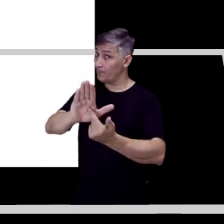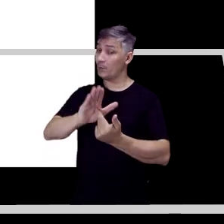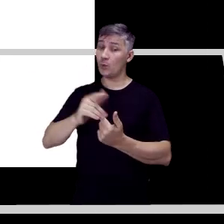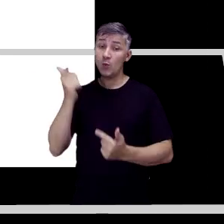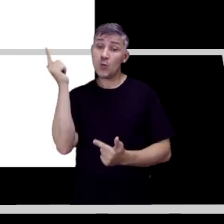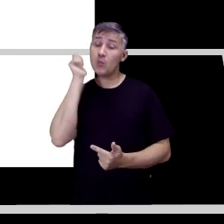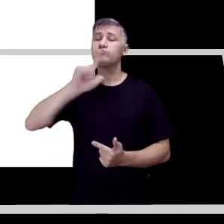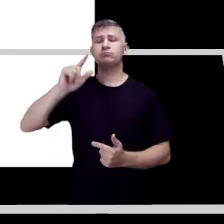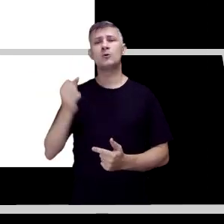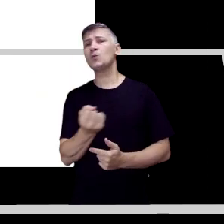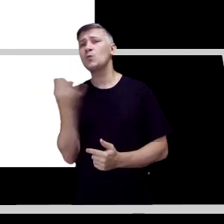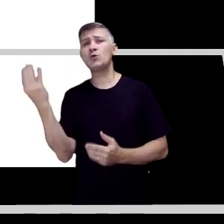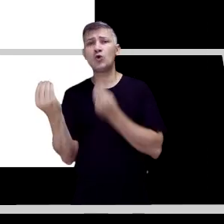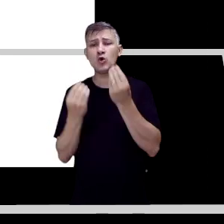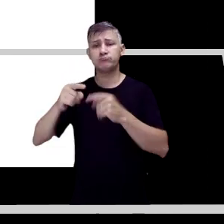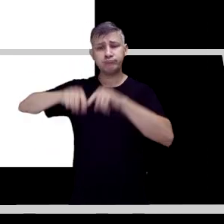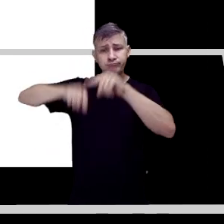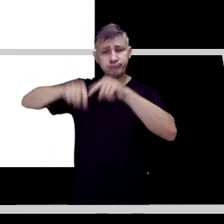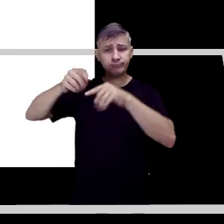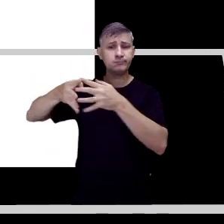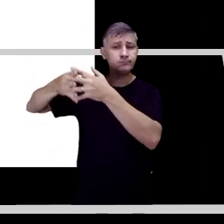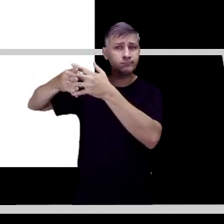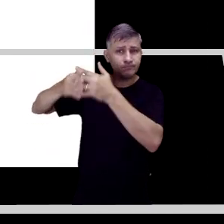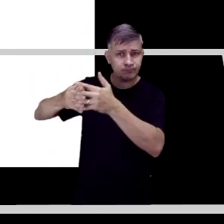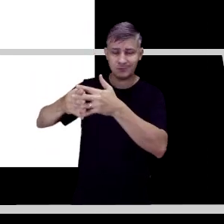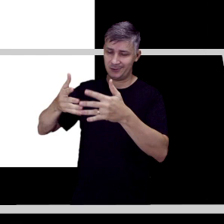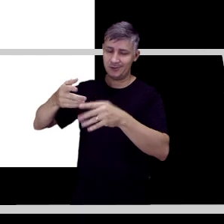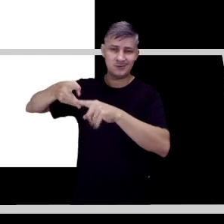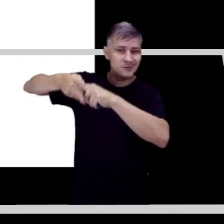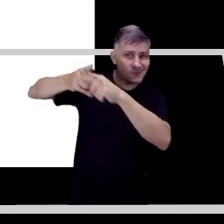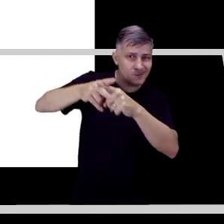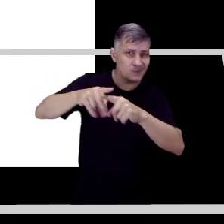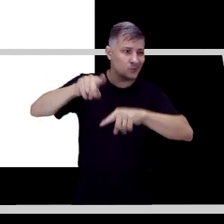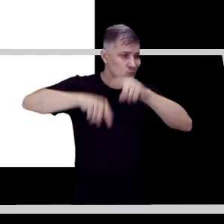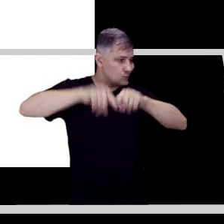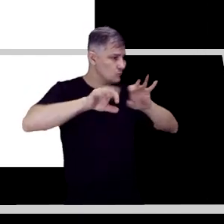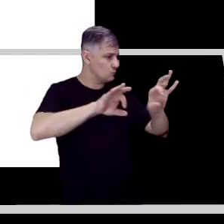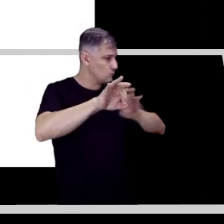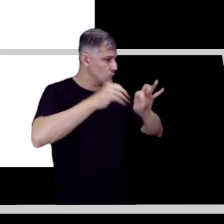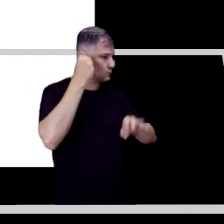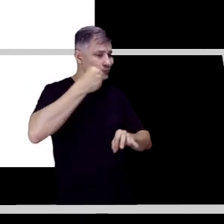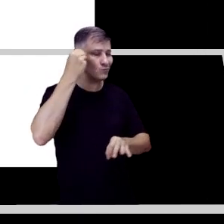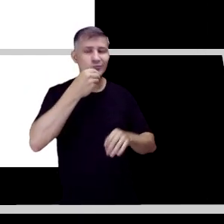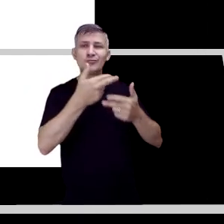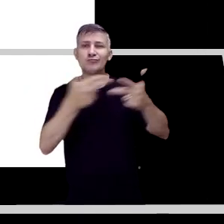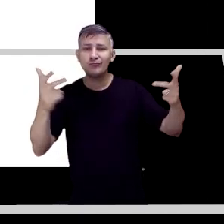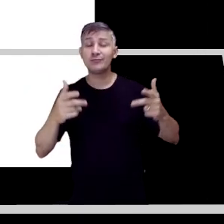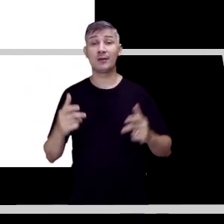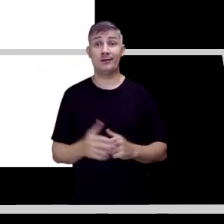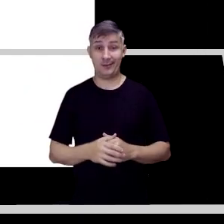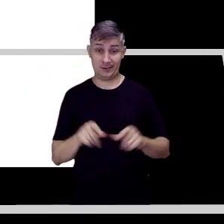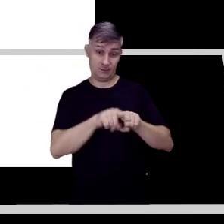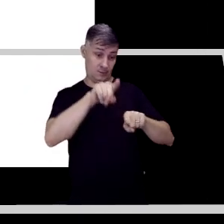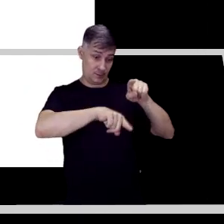isso, assim, mostrando quantas ferramentas, experimentos, tanto físicos quanto digitais, quanto